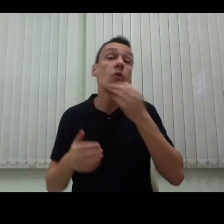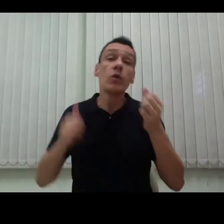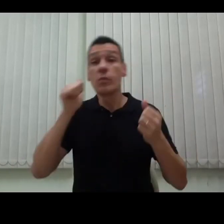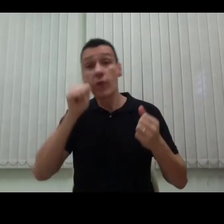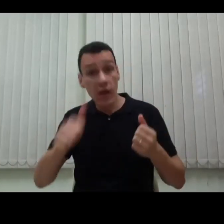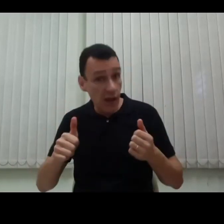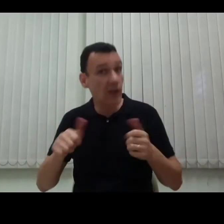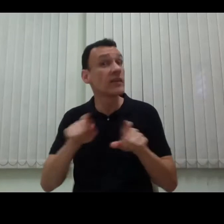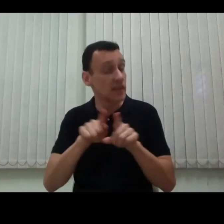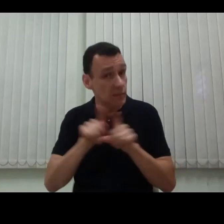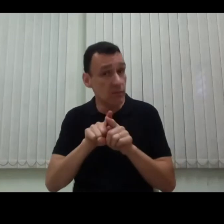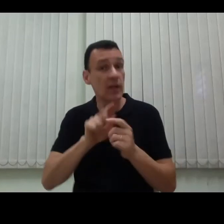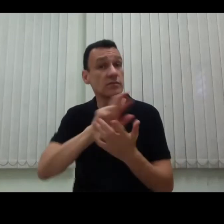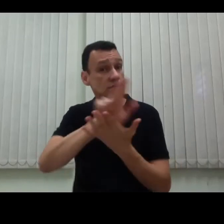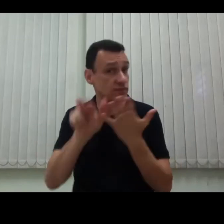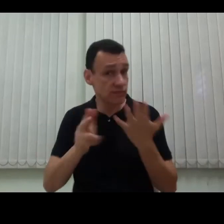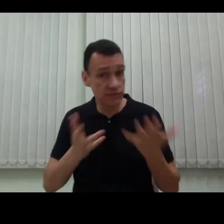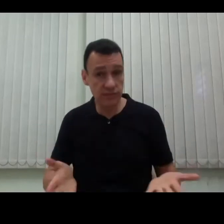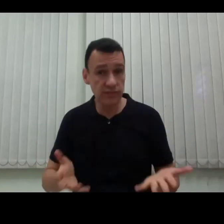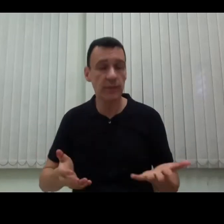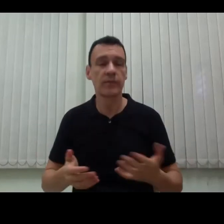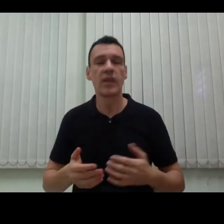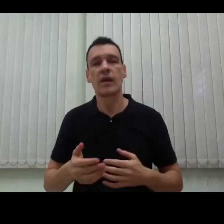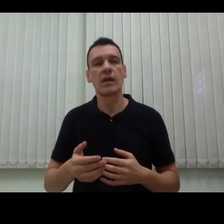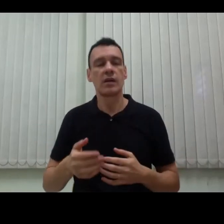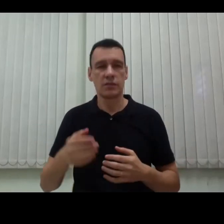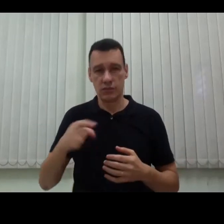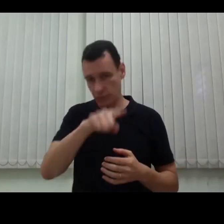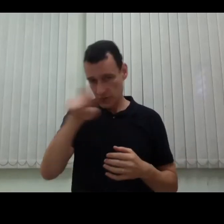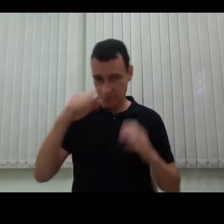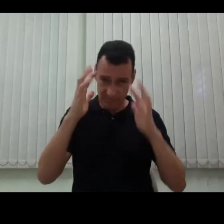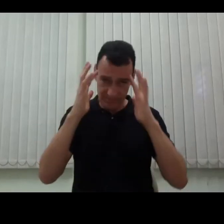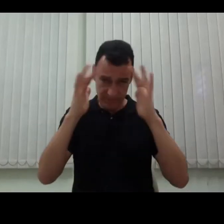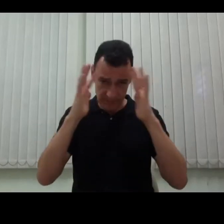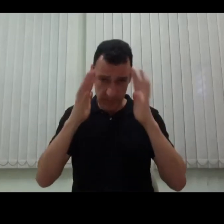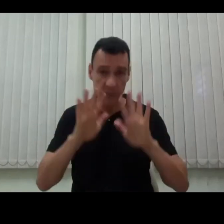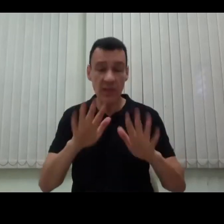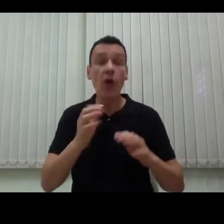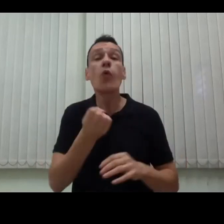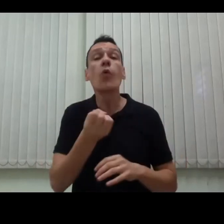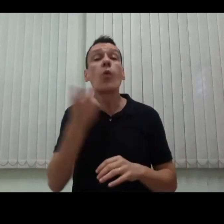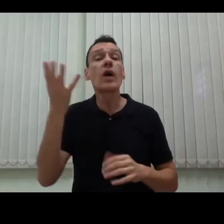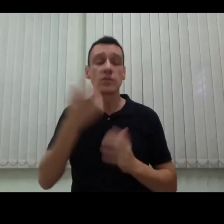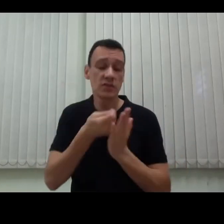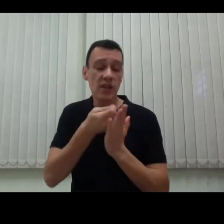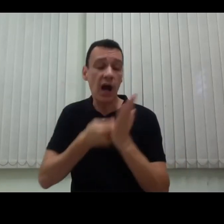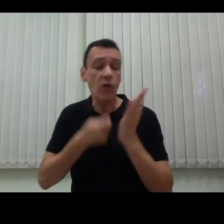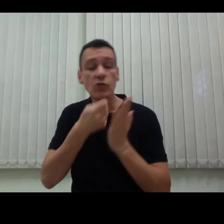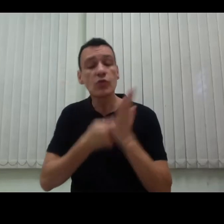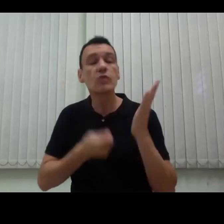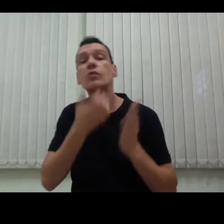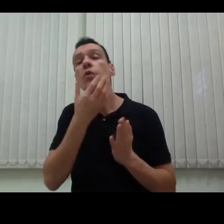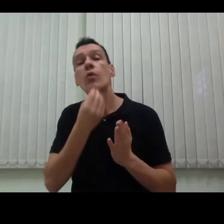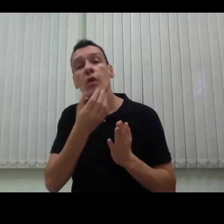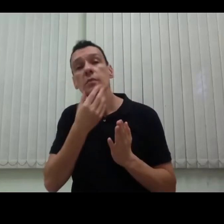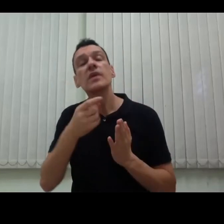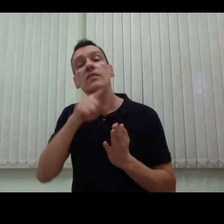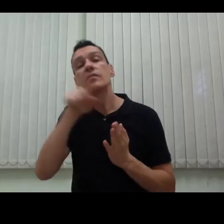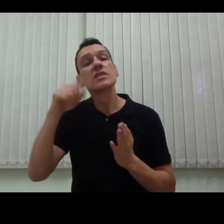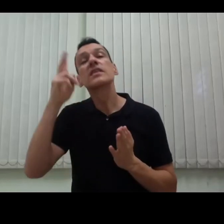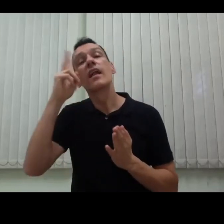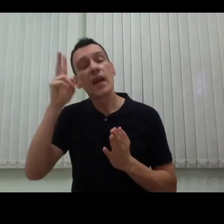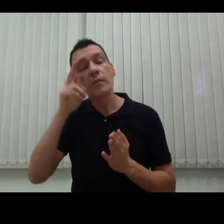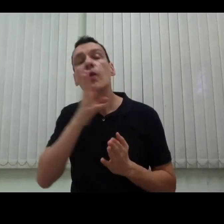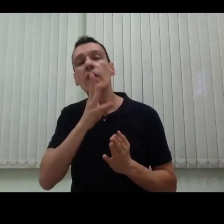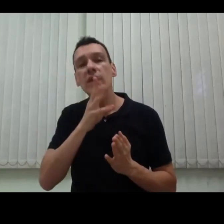Se a gente parar para pensar, se vocês que estão aqui nos ouvindo pensarem quantos autores, quantos escritores vocês lembram e vocês conhecem,